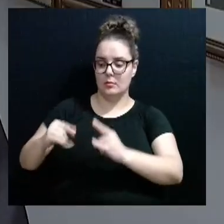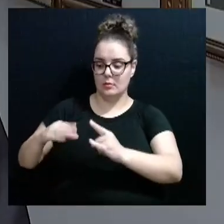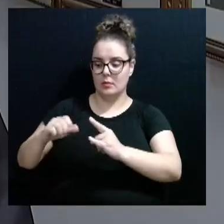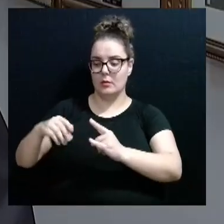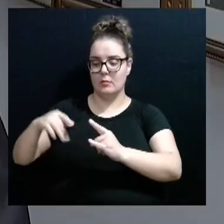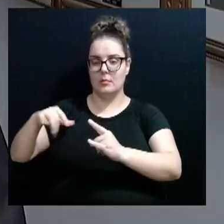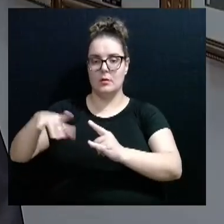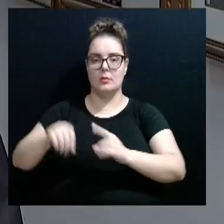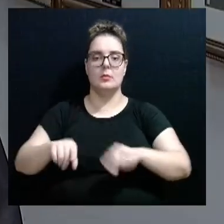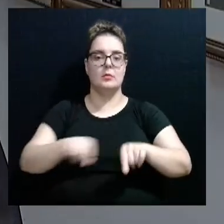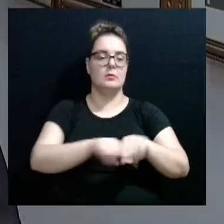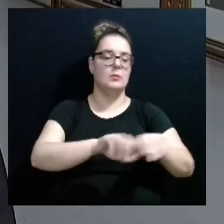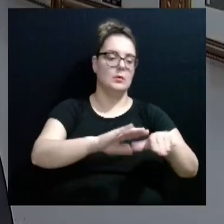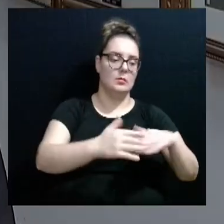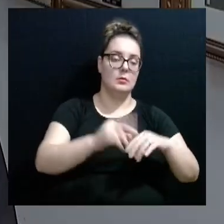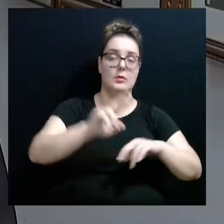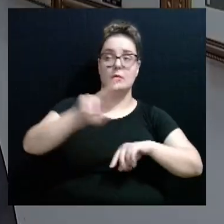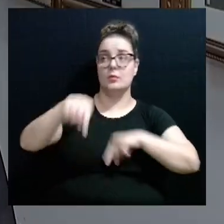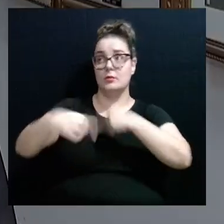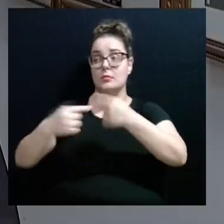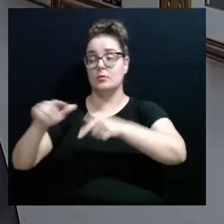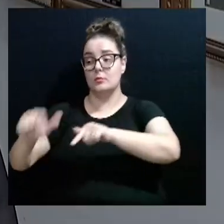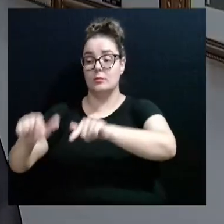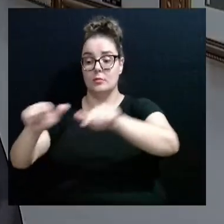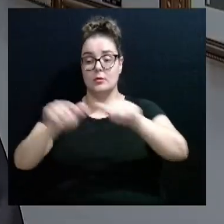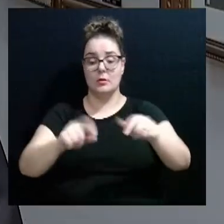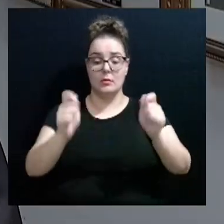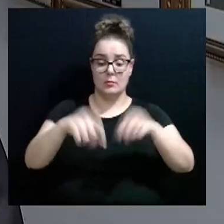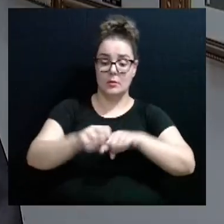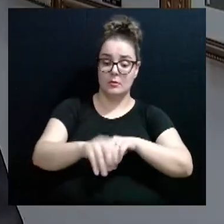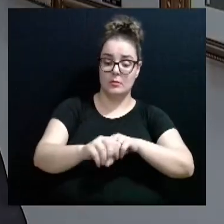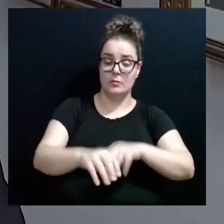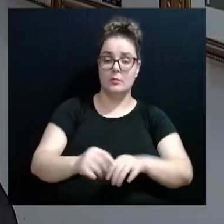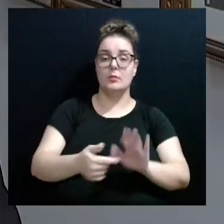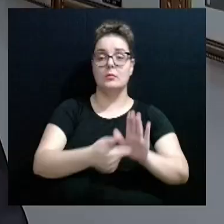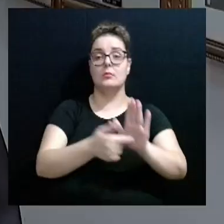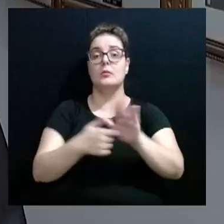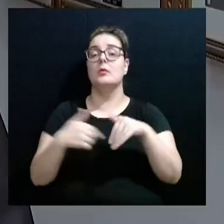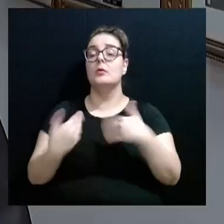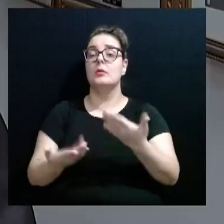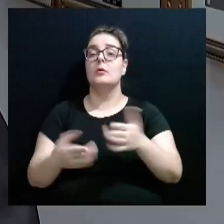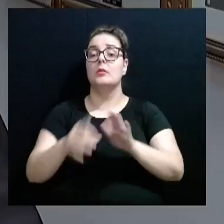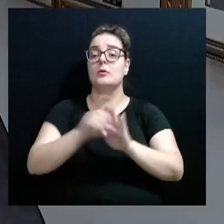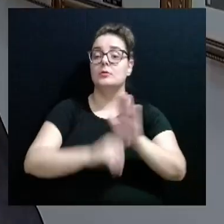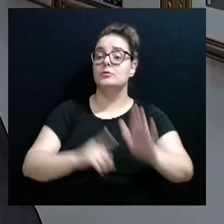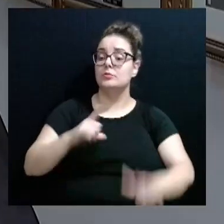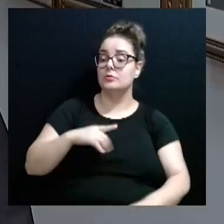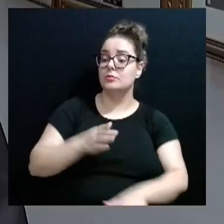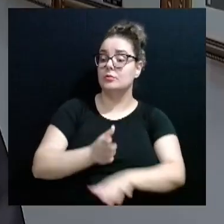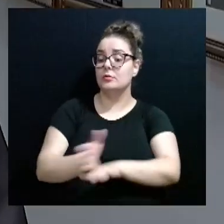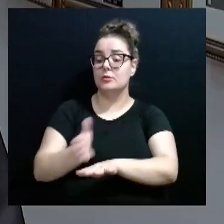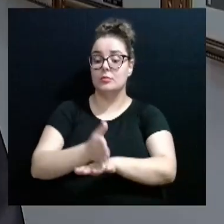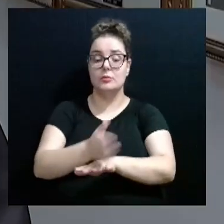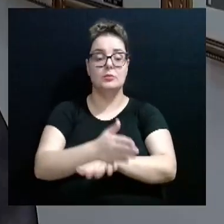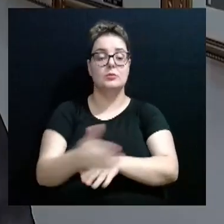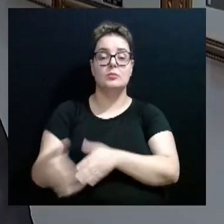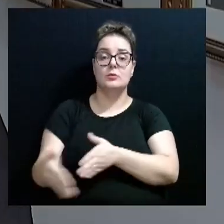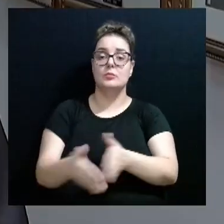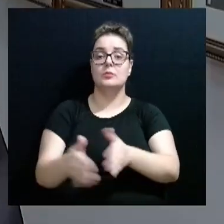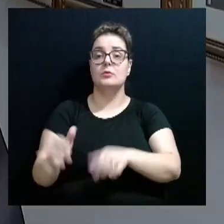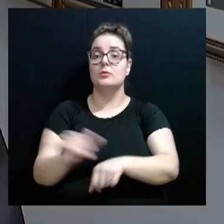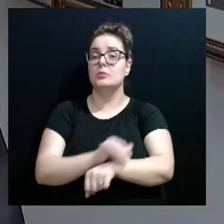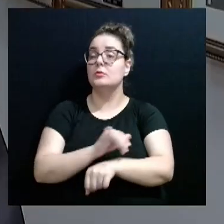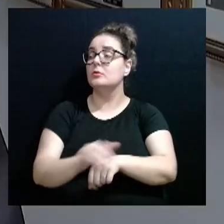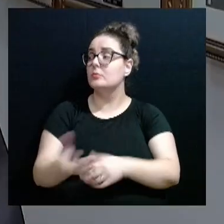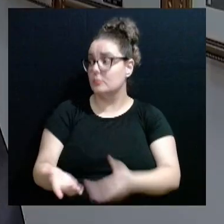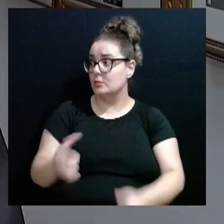outras regiões, capacitar e estar mostrando para ela quais os direitos que ela tem e quais as linhas de crédito que ela vão